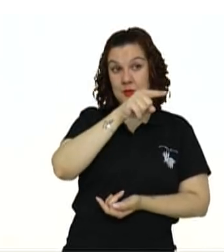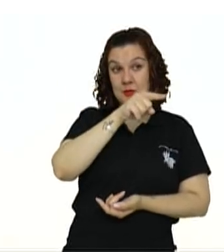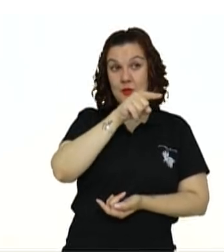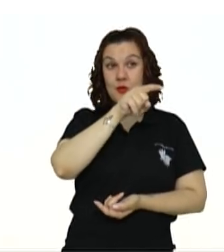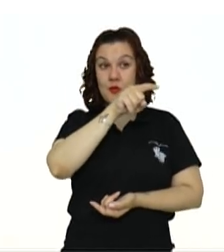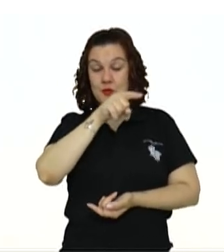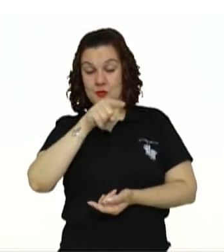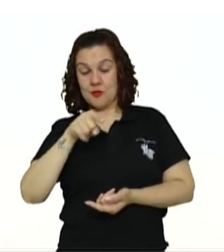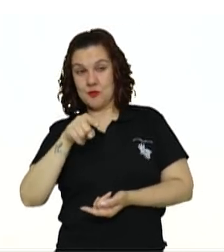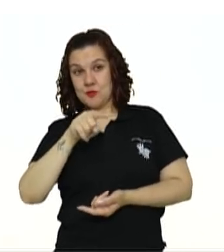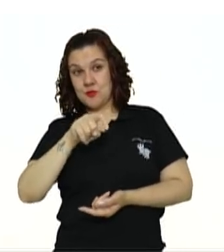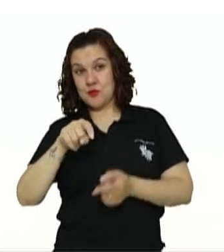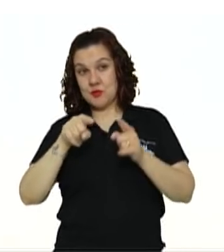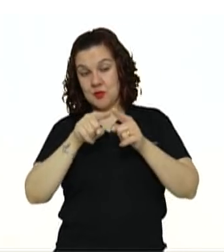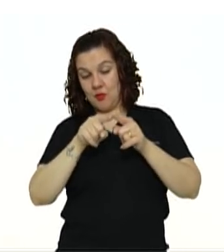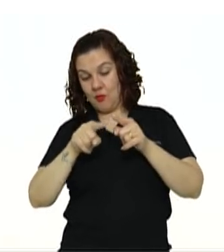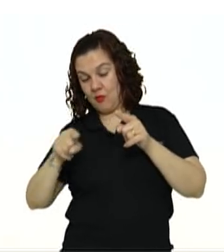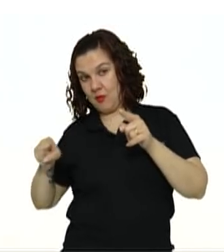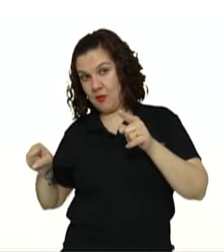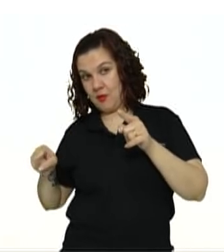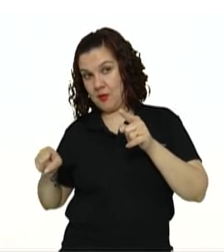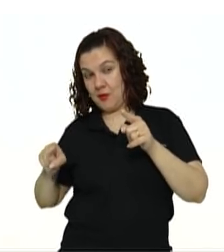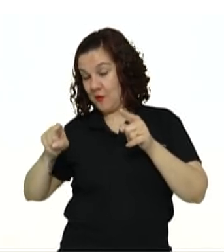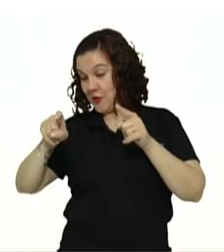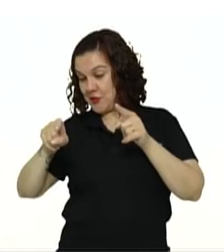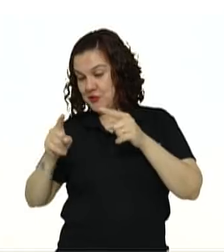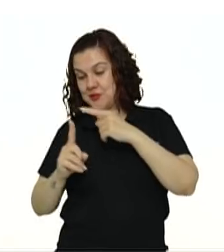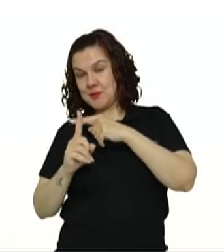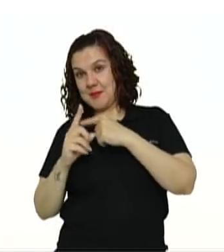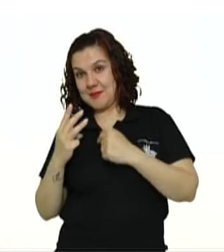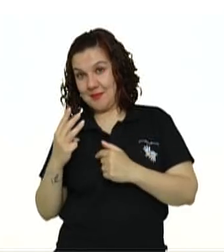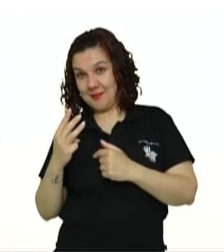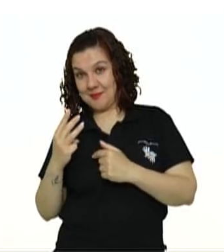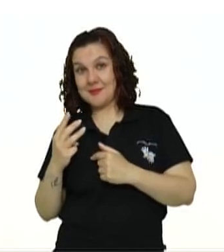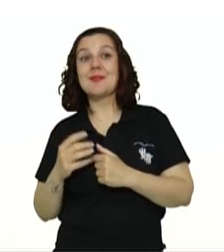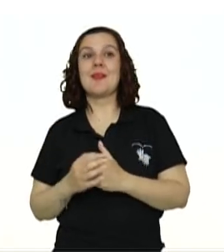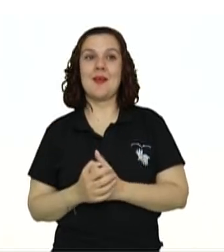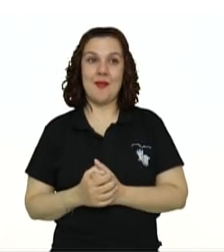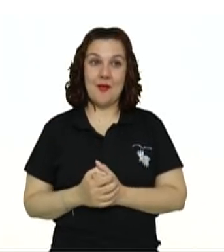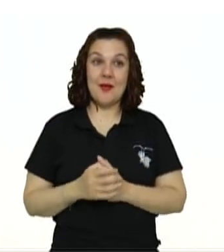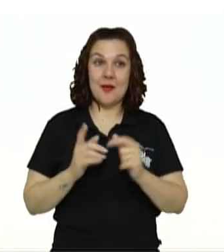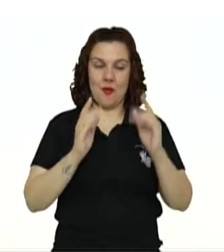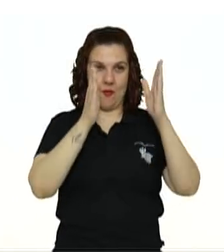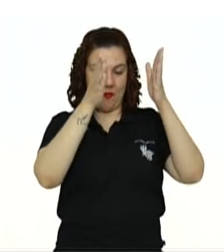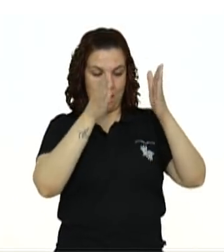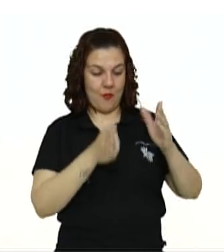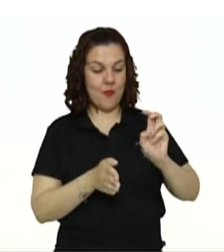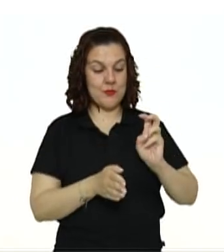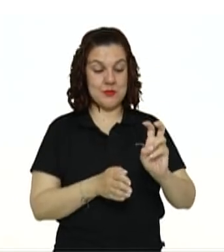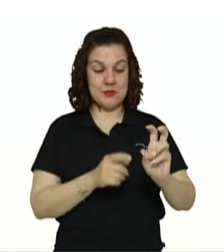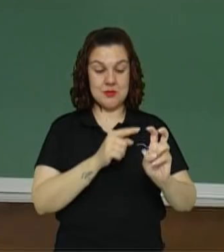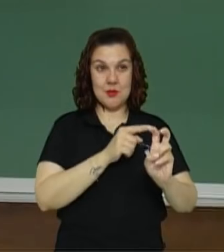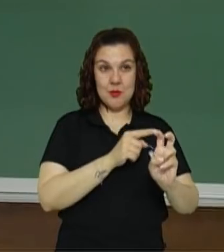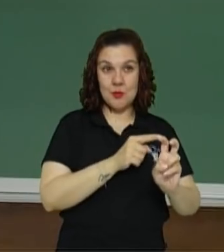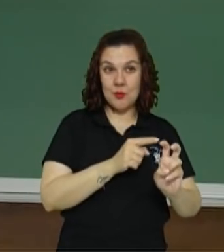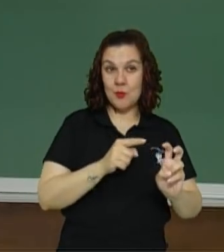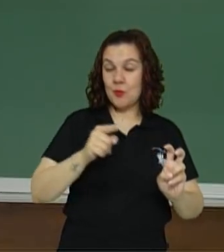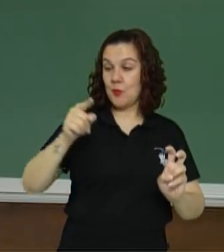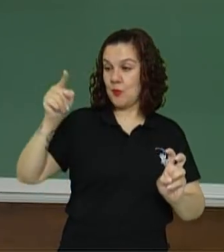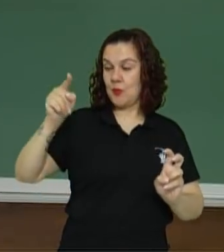segmento X e tenho o segmento X mais 3, ok? E depois eu tenho 5 e